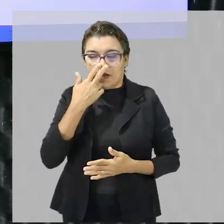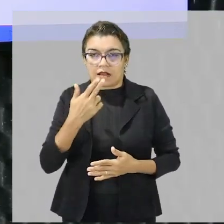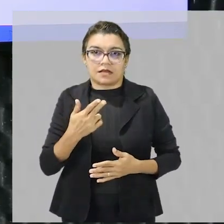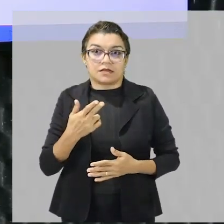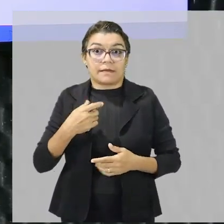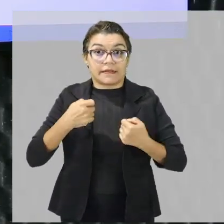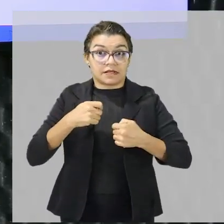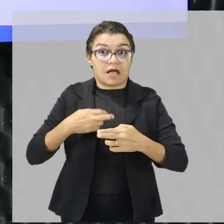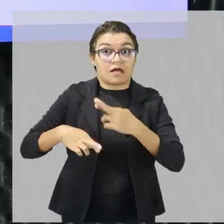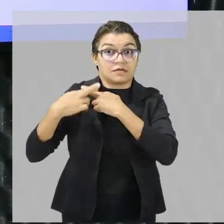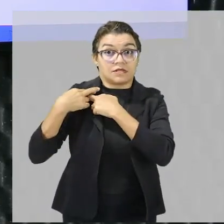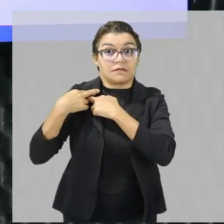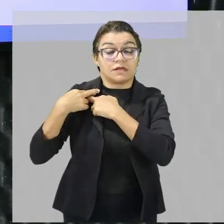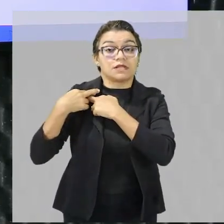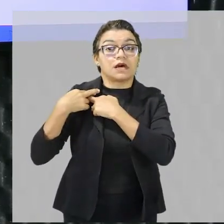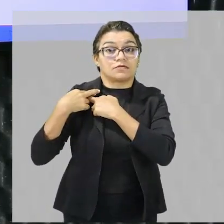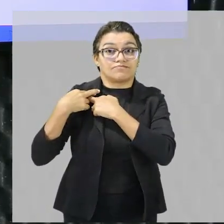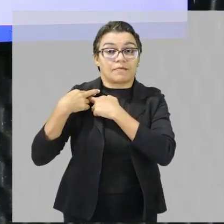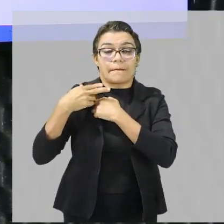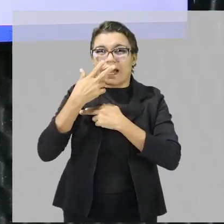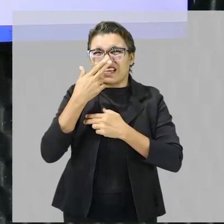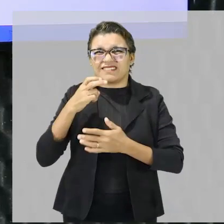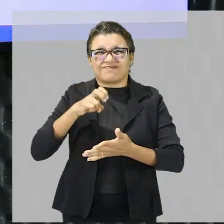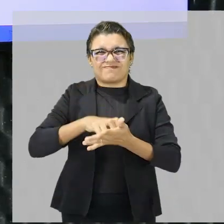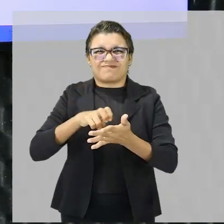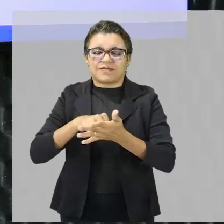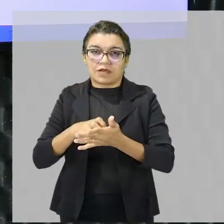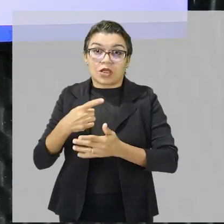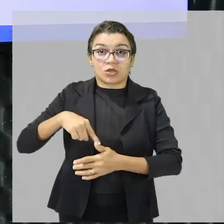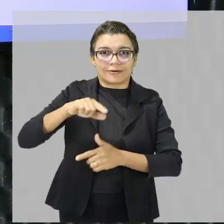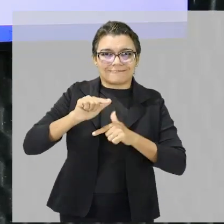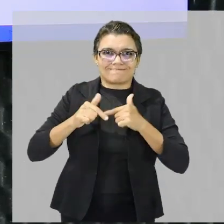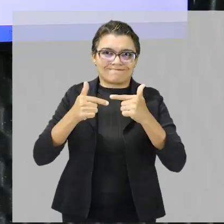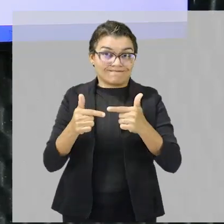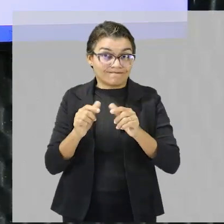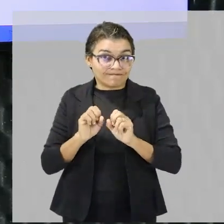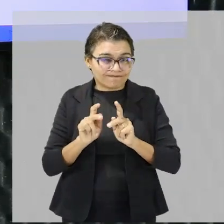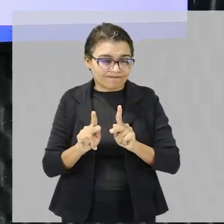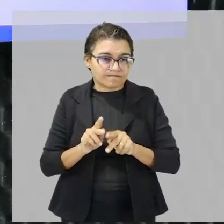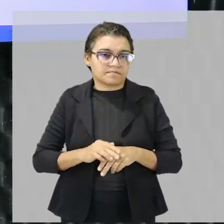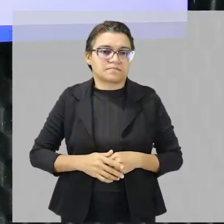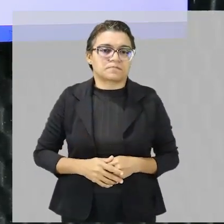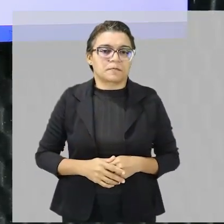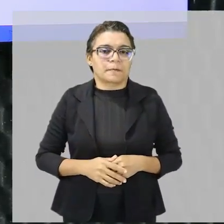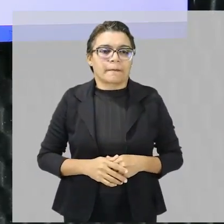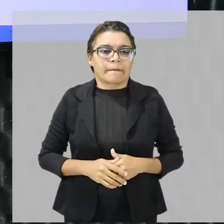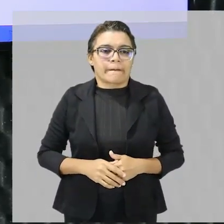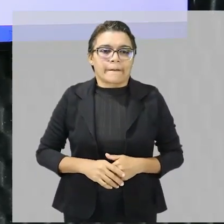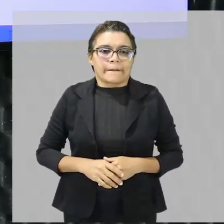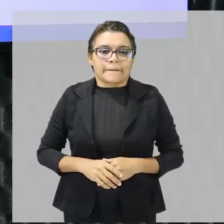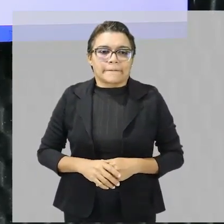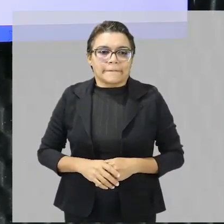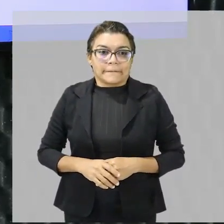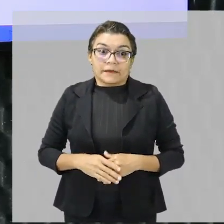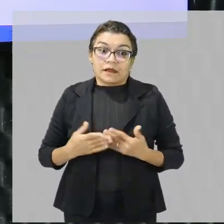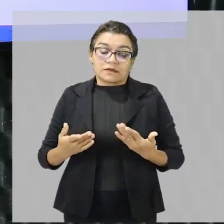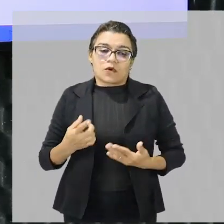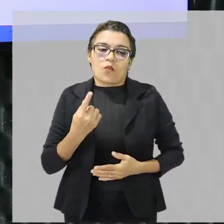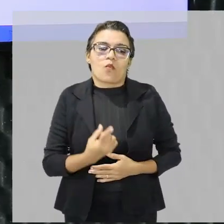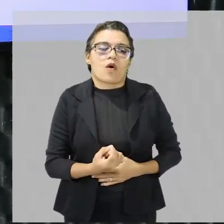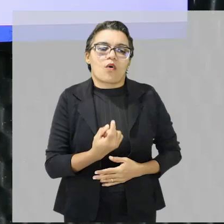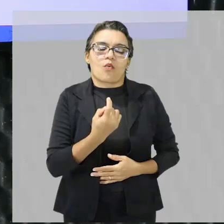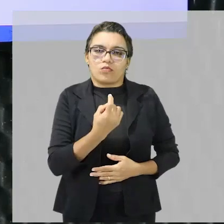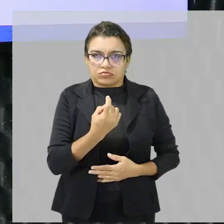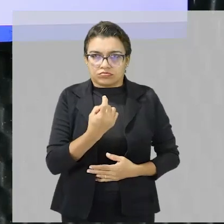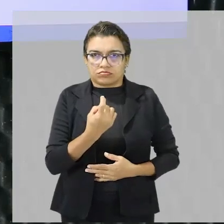assumir a responsabilidade, ela nos condena pelas nossas ações. Correto? Então, a única alternativa, senhores,